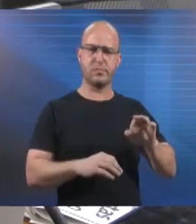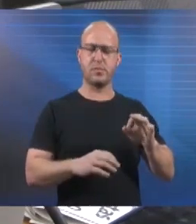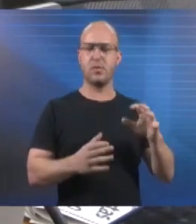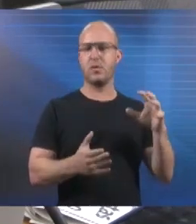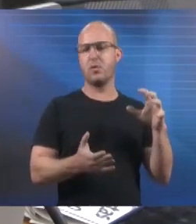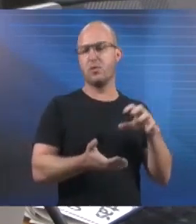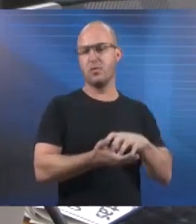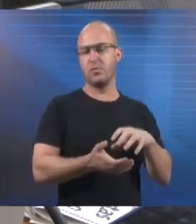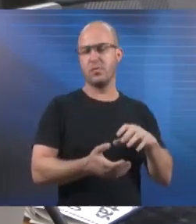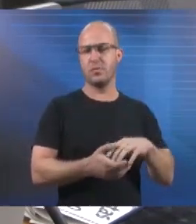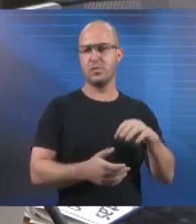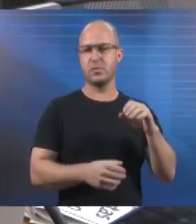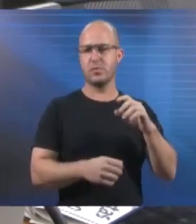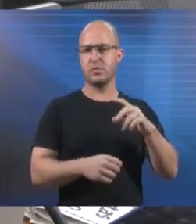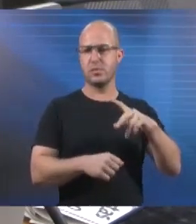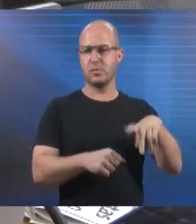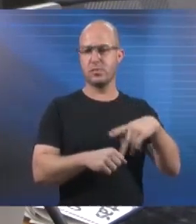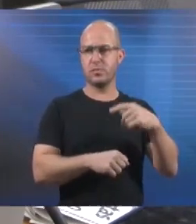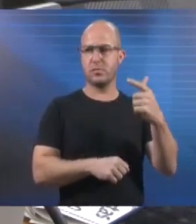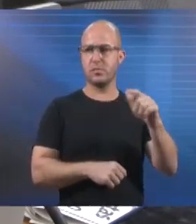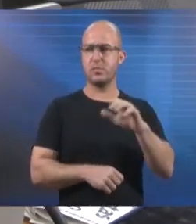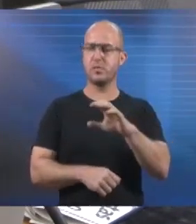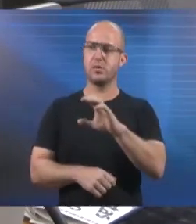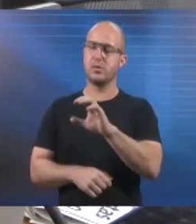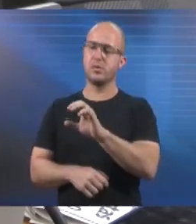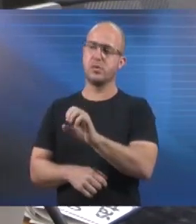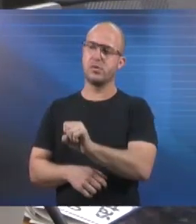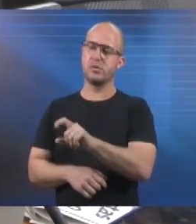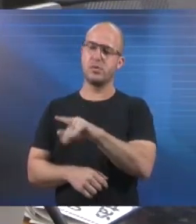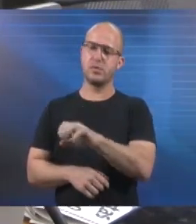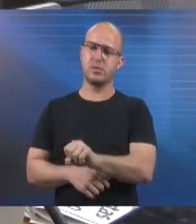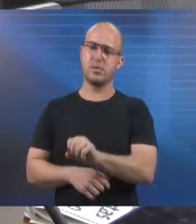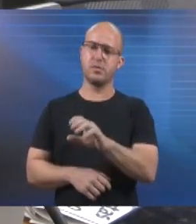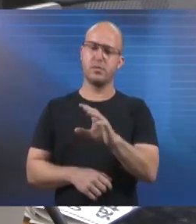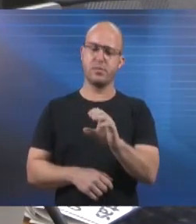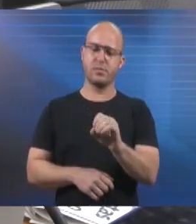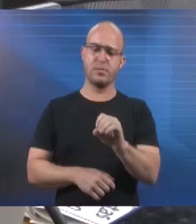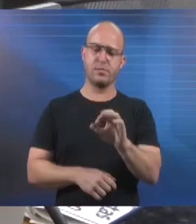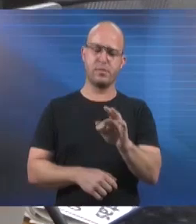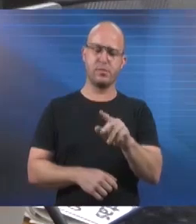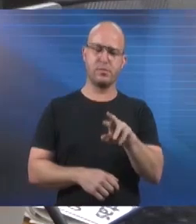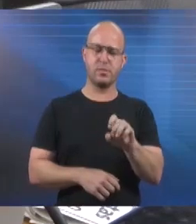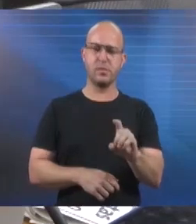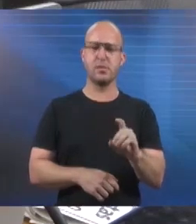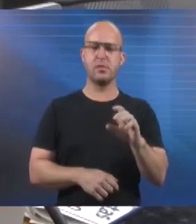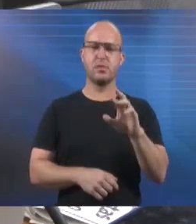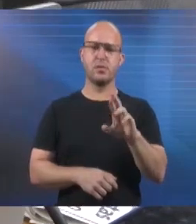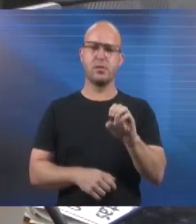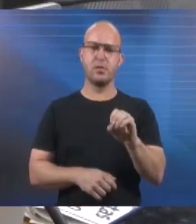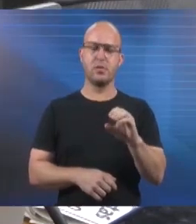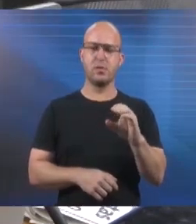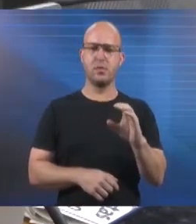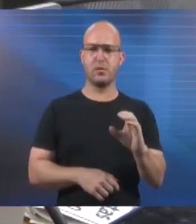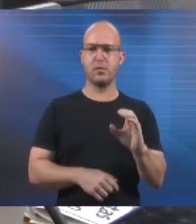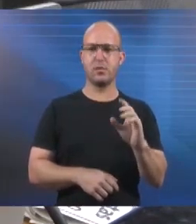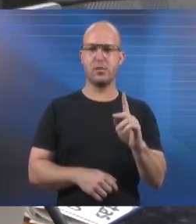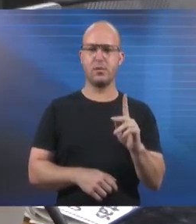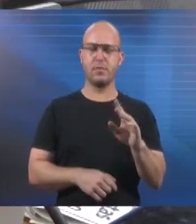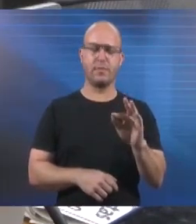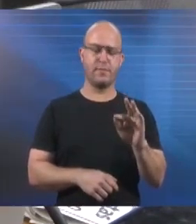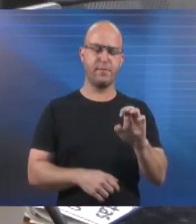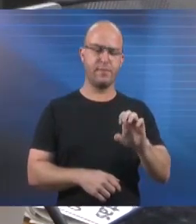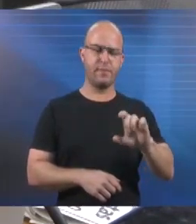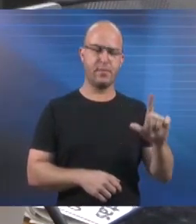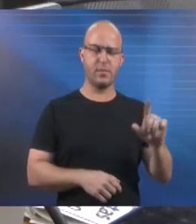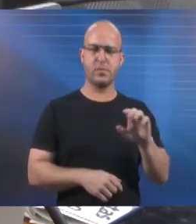internacionais zong de Jorge SOS da Ford do Rockfeller enfim de